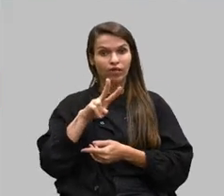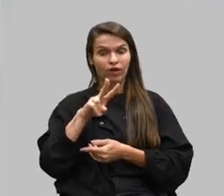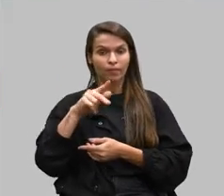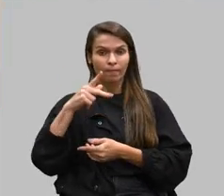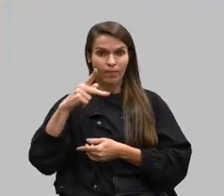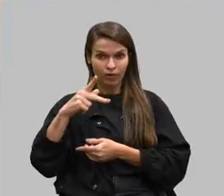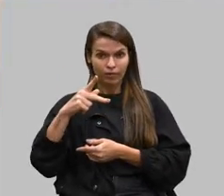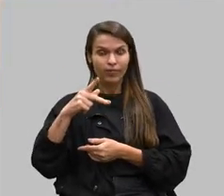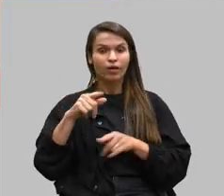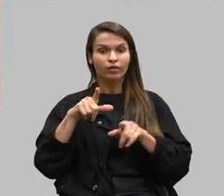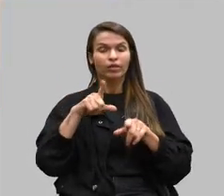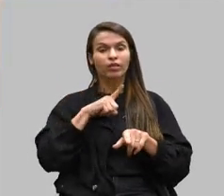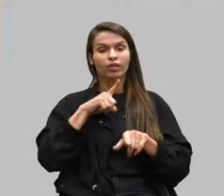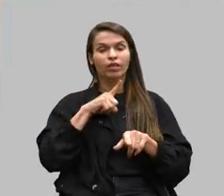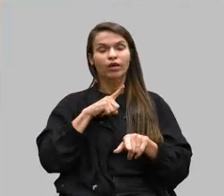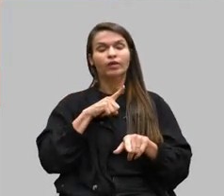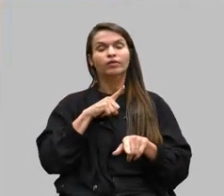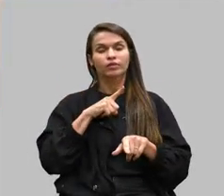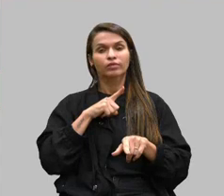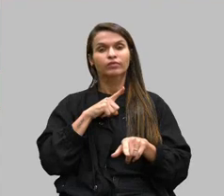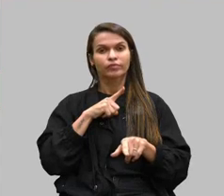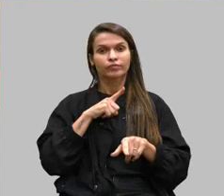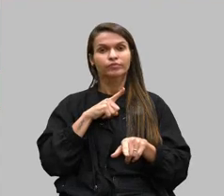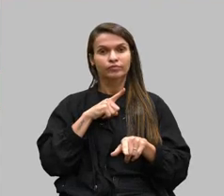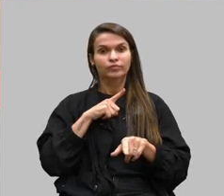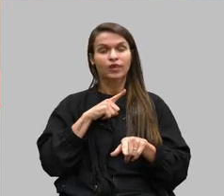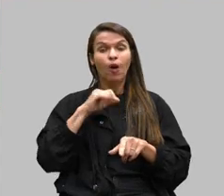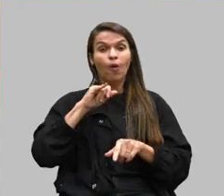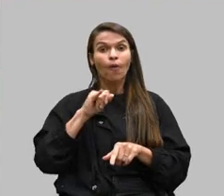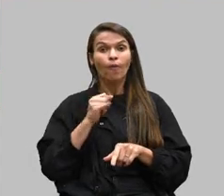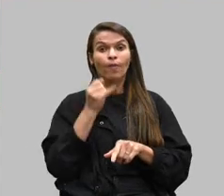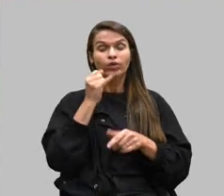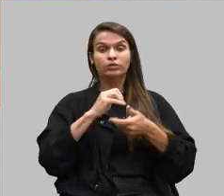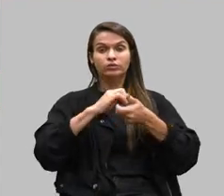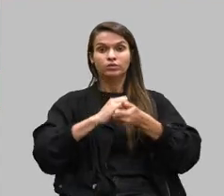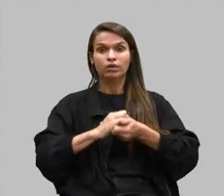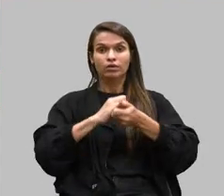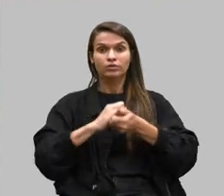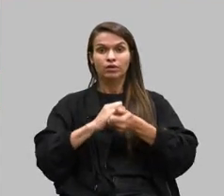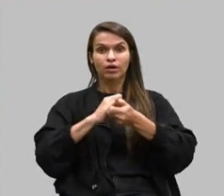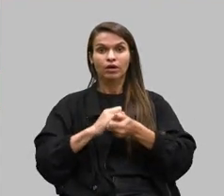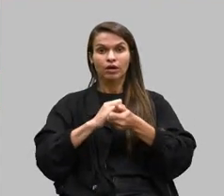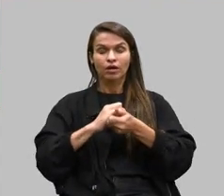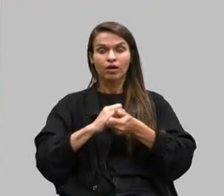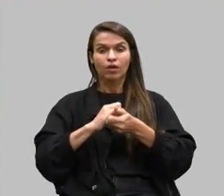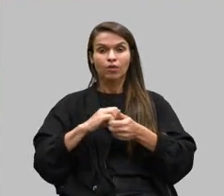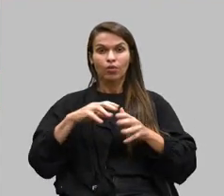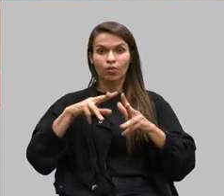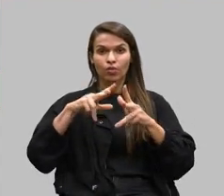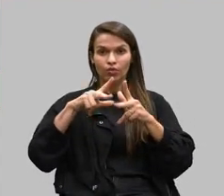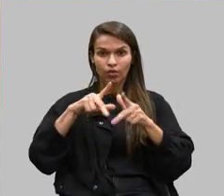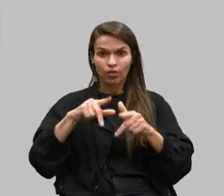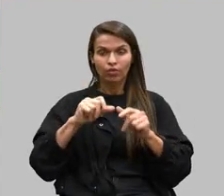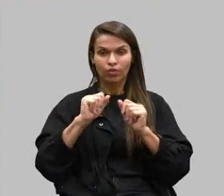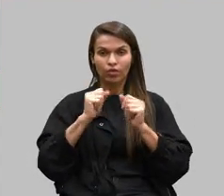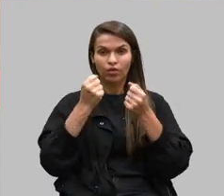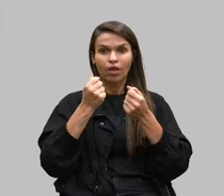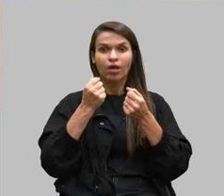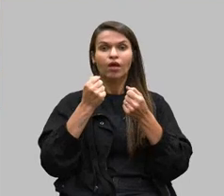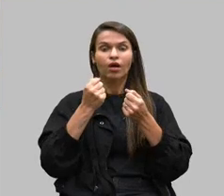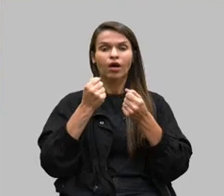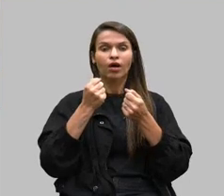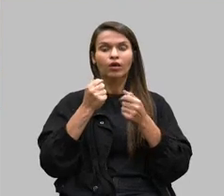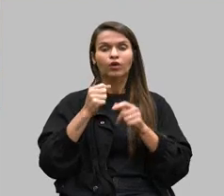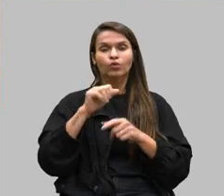a qual prontamente né eh e e na oportunidade de saudar o ilustríssimo ex-deputado aqui João Leite que acompanhou essa